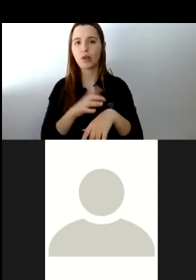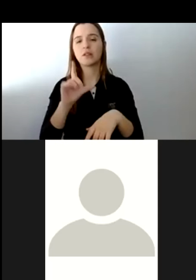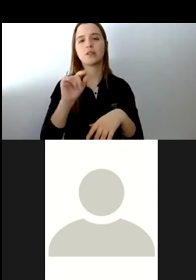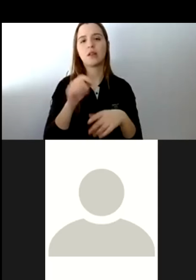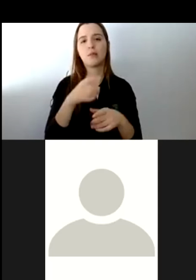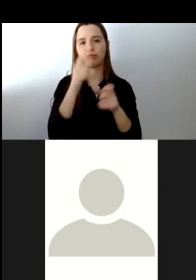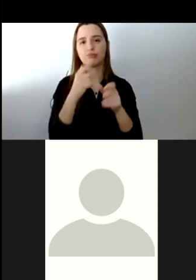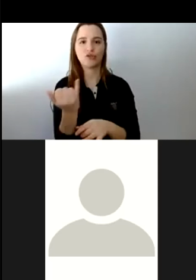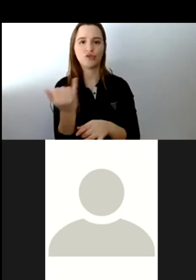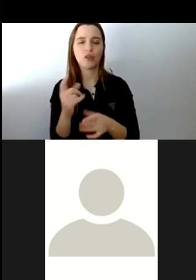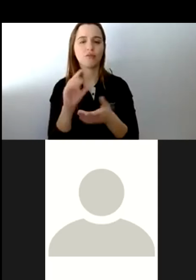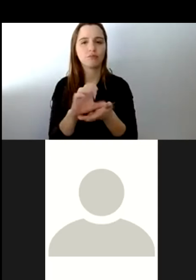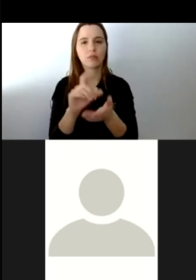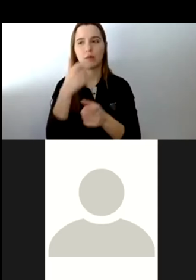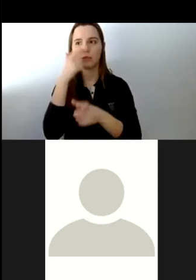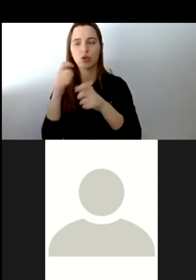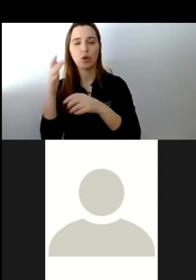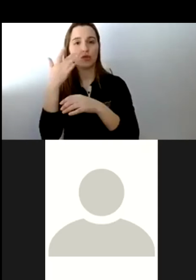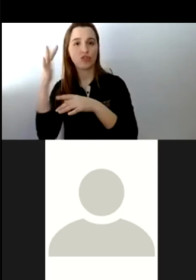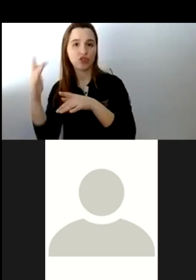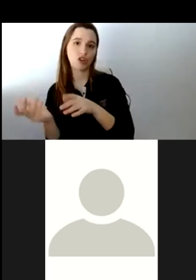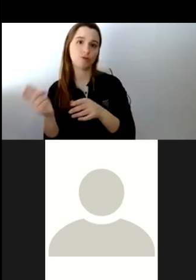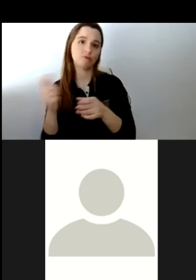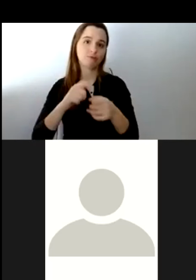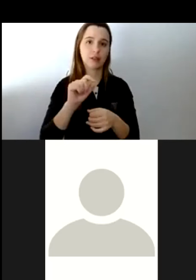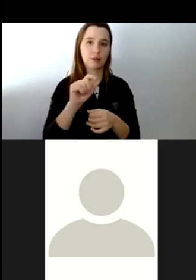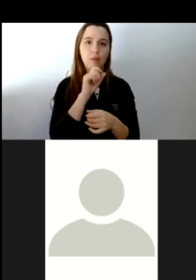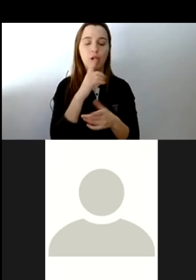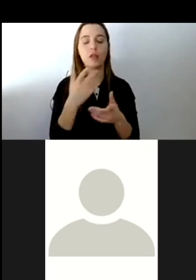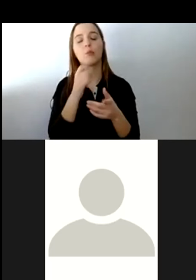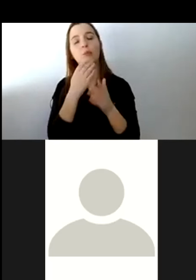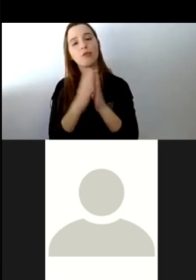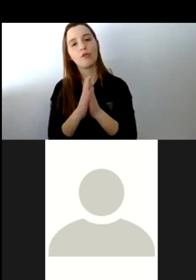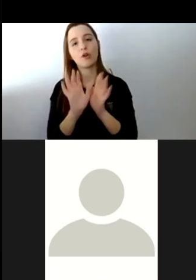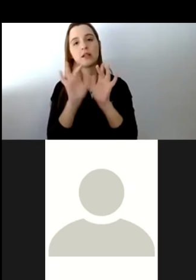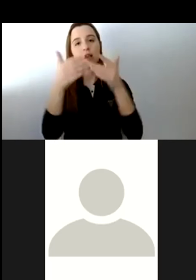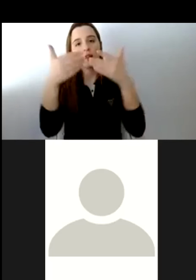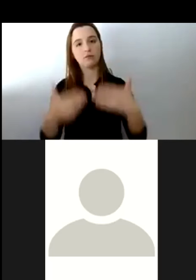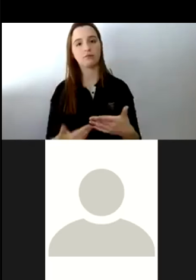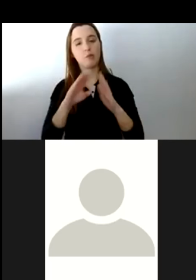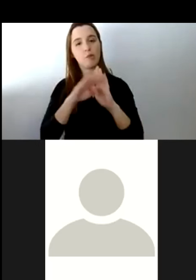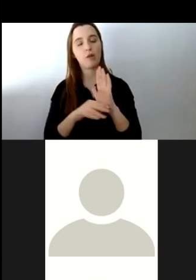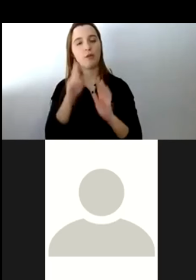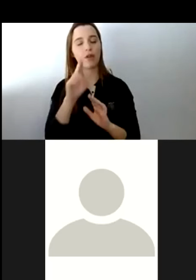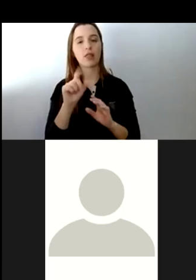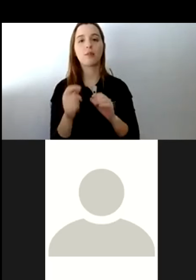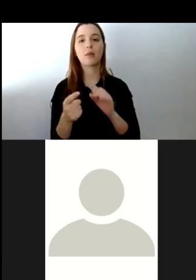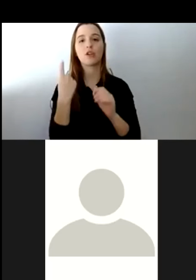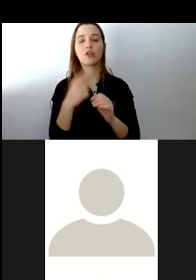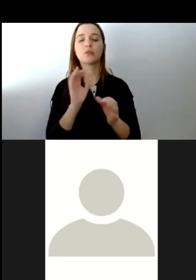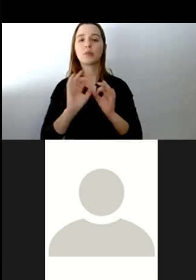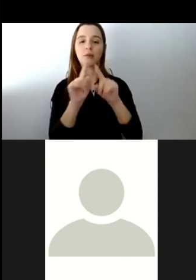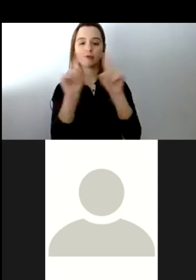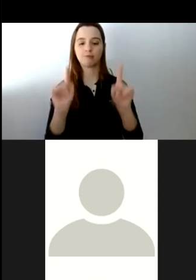os colaboradores internacionais. Por favor, consultem o site deste programa e vejam também um folheto que preparamos e